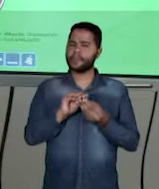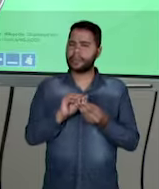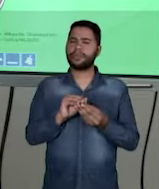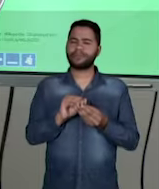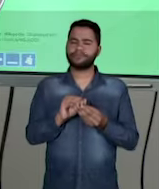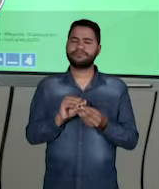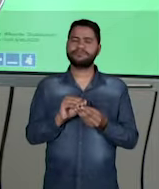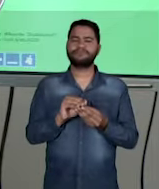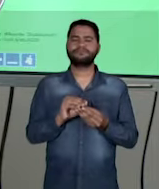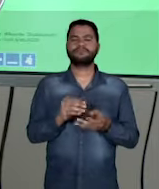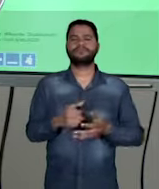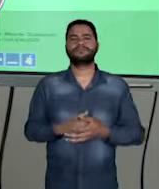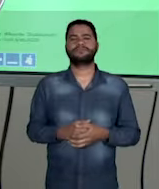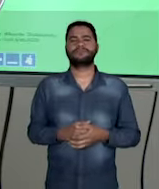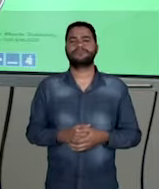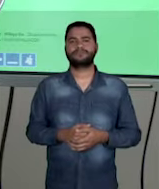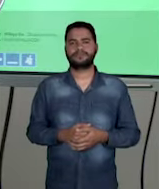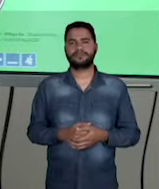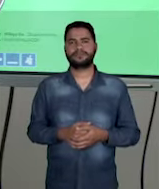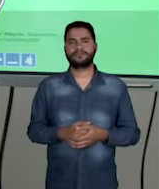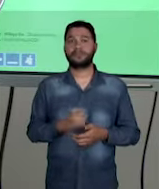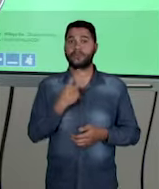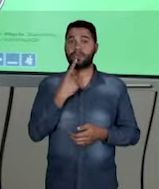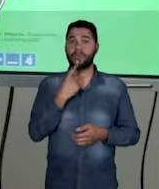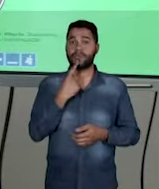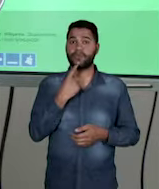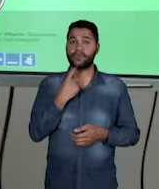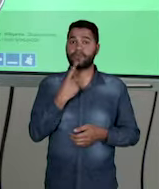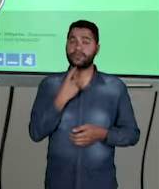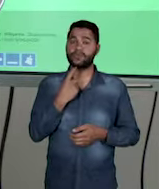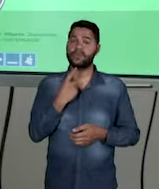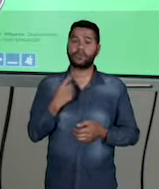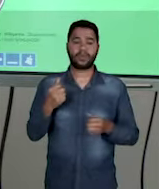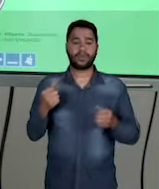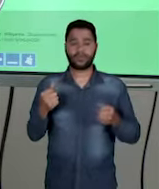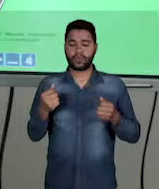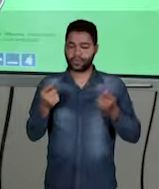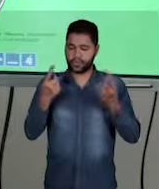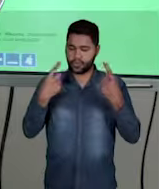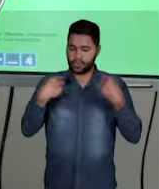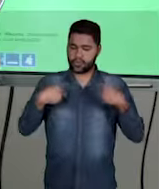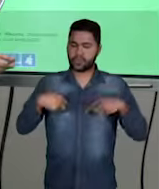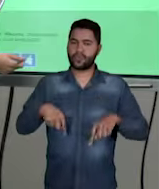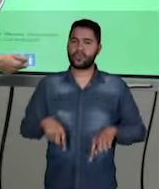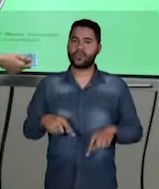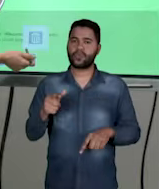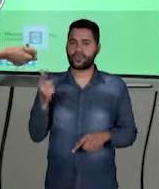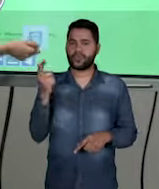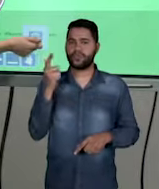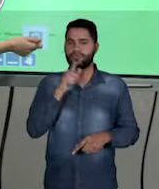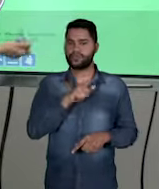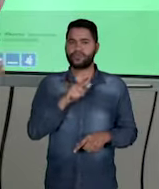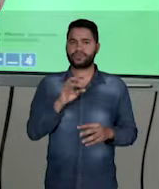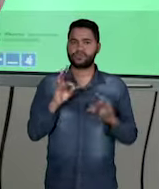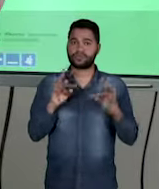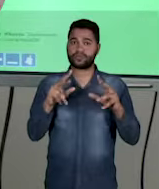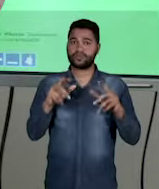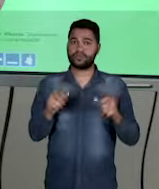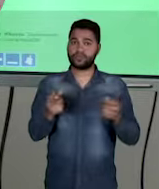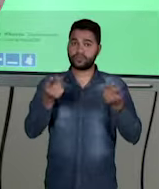analisar direitinho qual que é o caminho que o sangue vai então percorrer para chegar em todo o